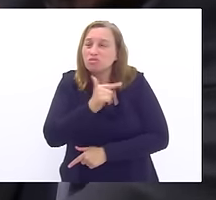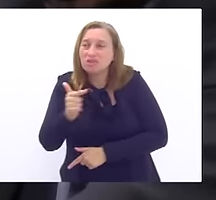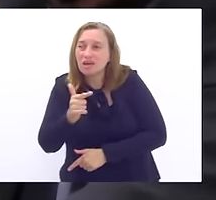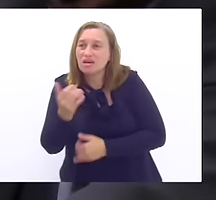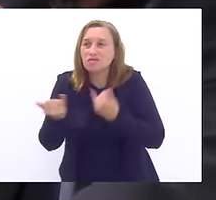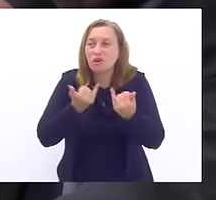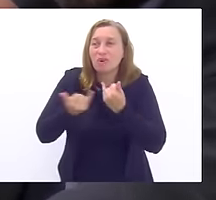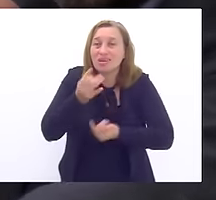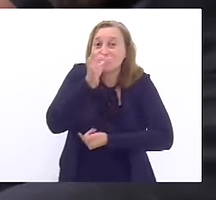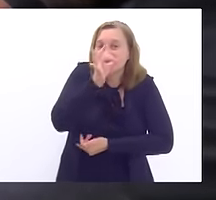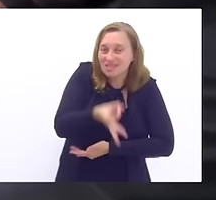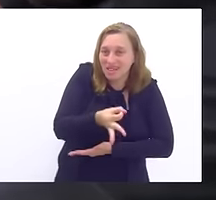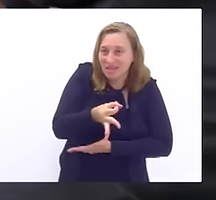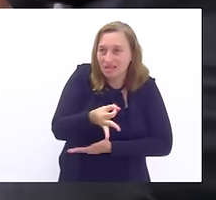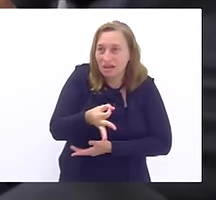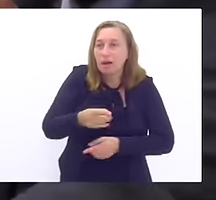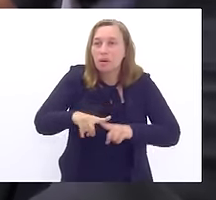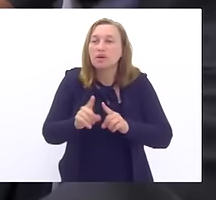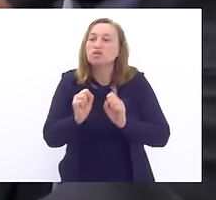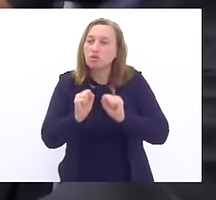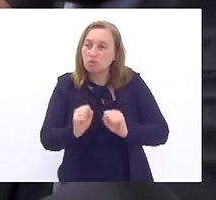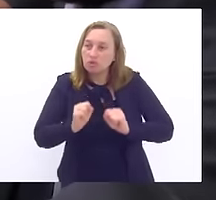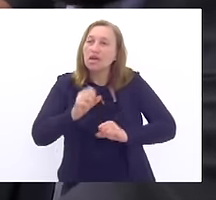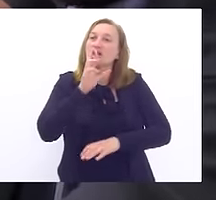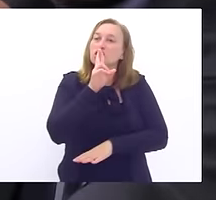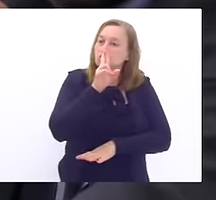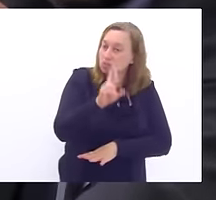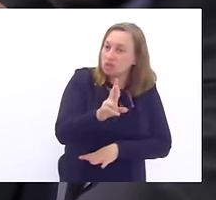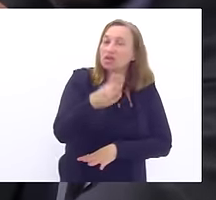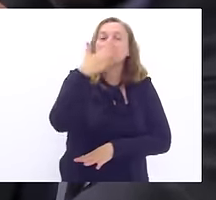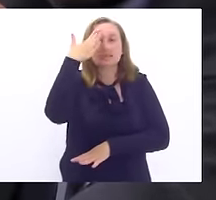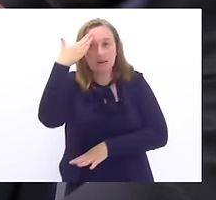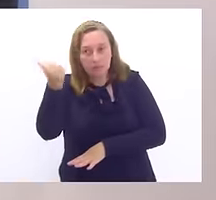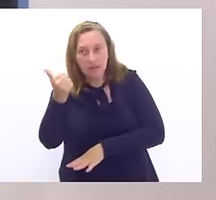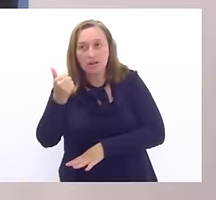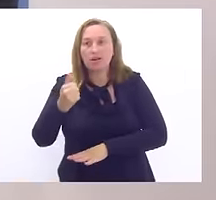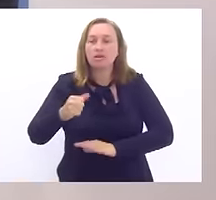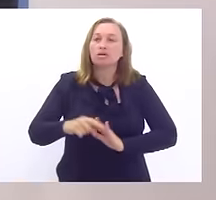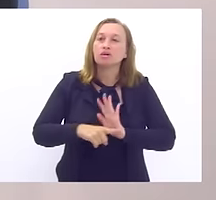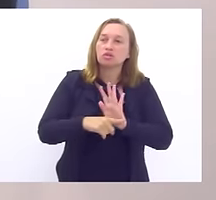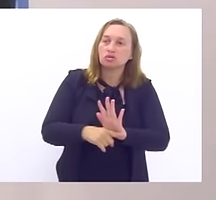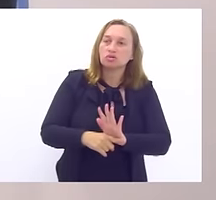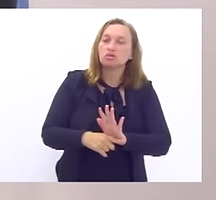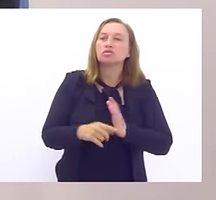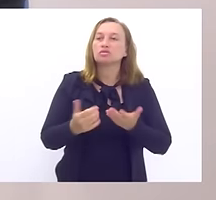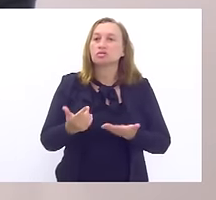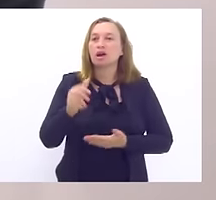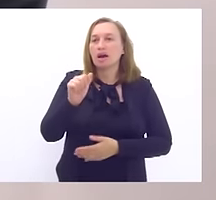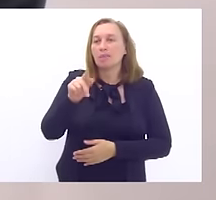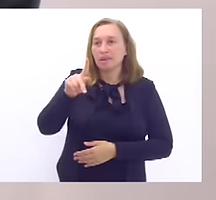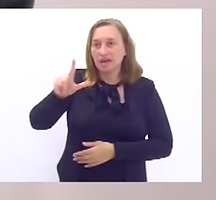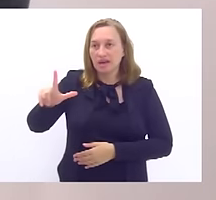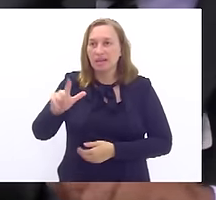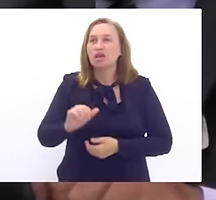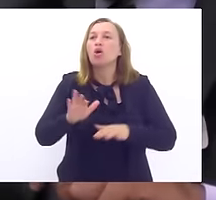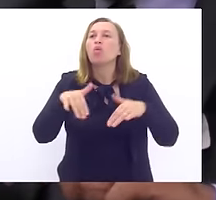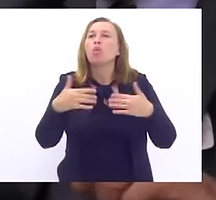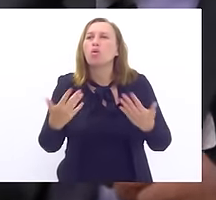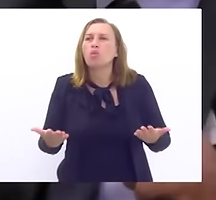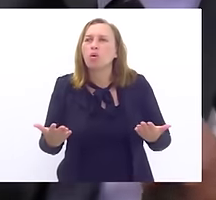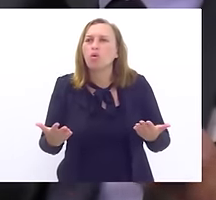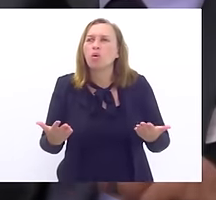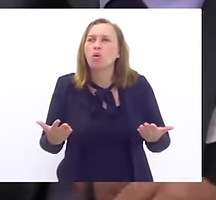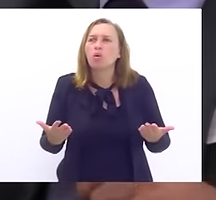para os senhores Mas o que eu puder responder e souber alguém da pele precisa da informação precisa e vai dar em algum momento